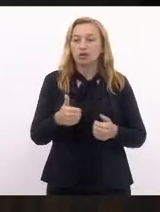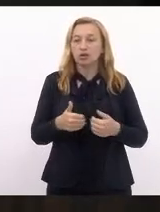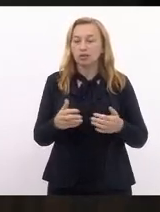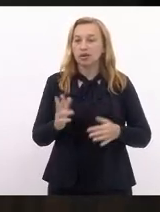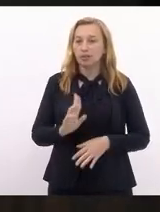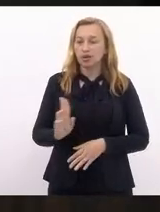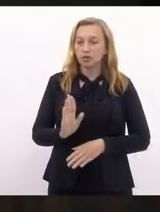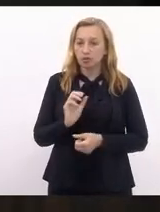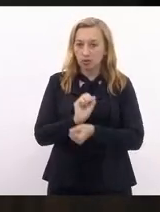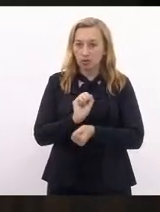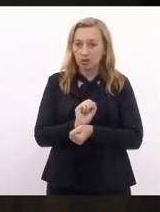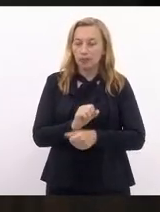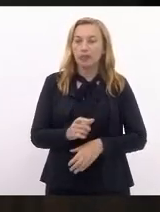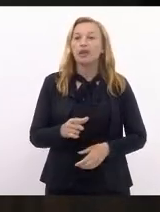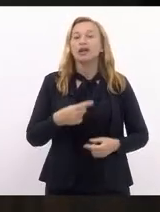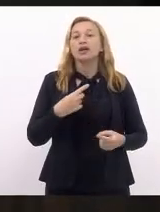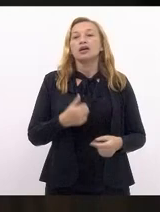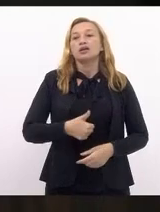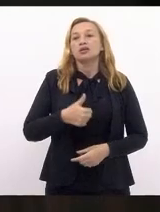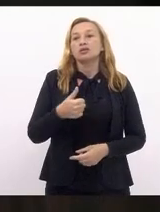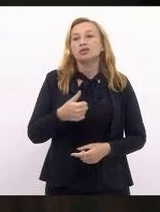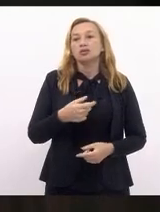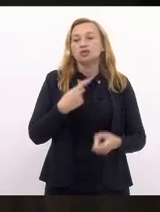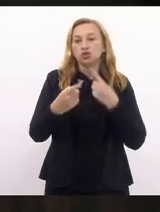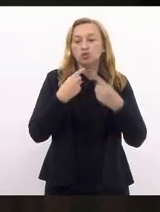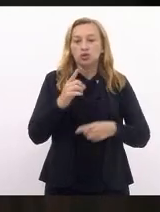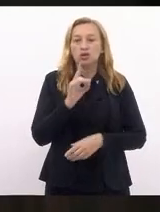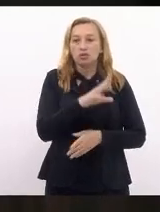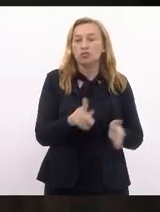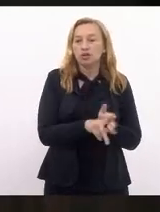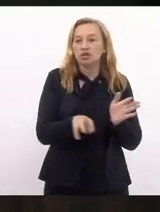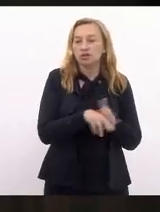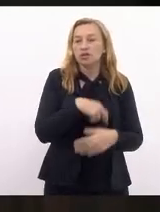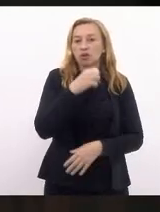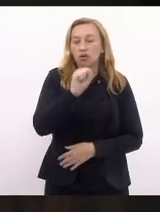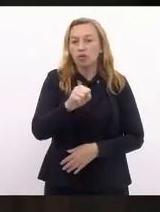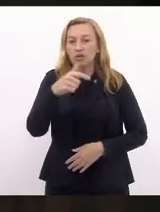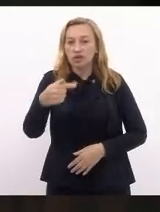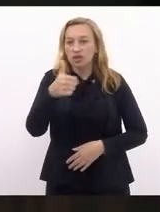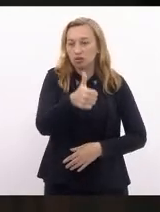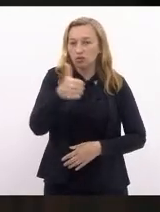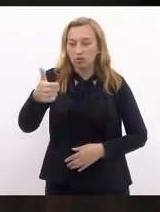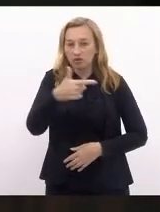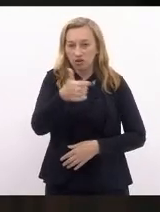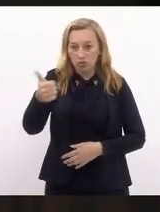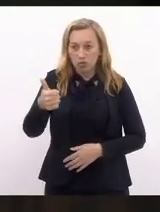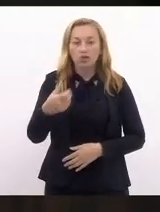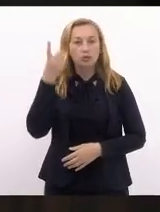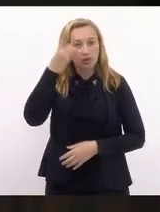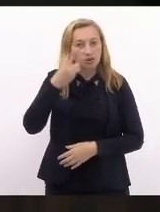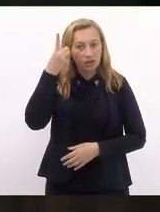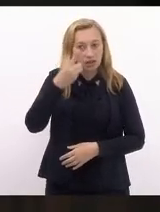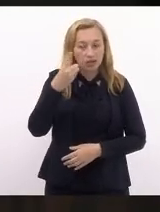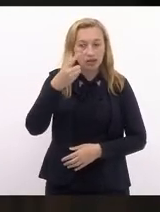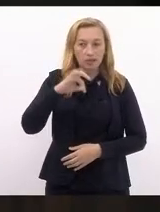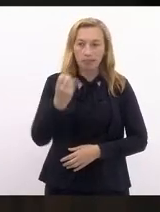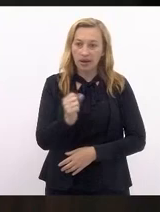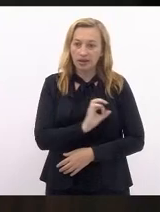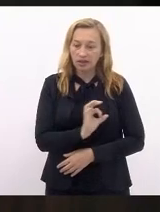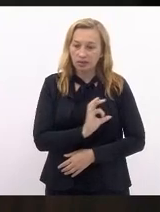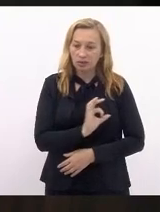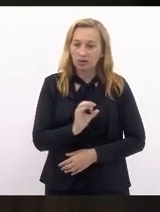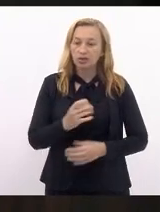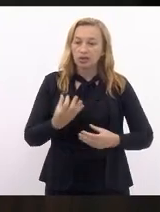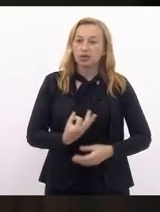abrir para que o autoriza a implantação de nada de função única pode a solução 871 2021 de autoria da deputada Martha Rocha